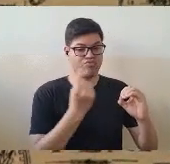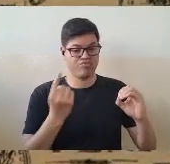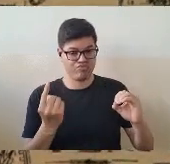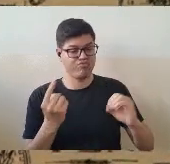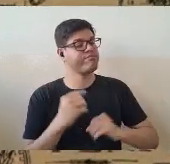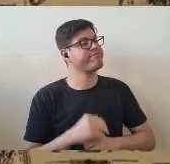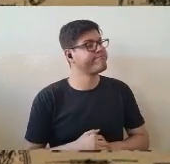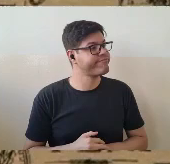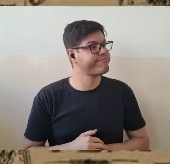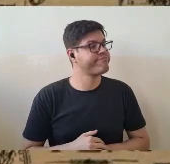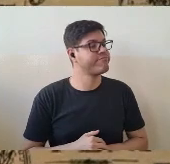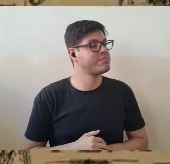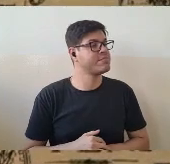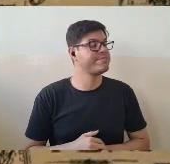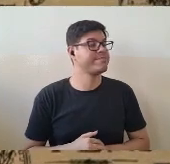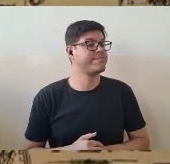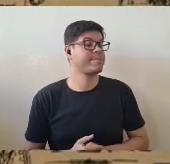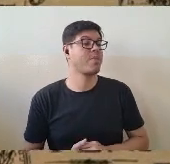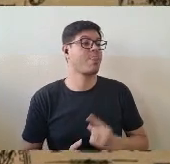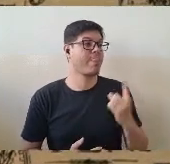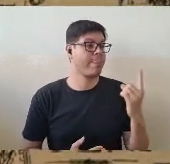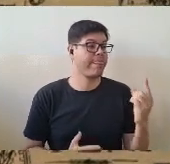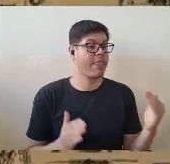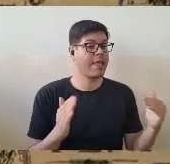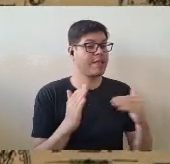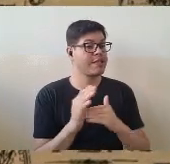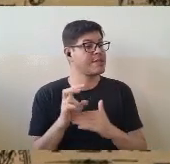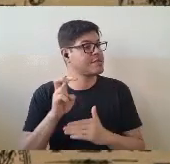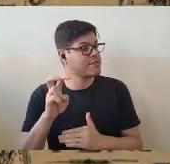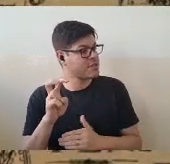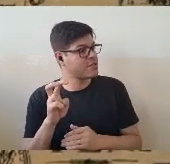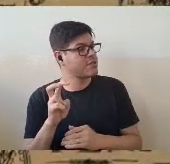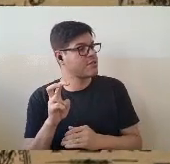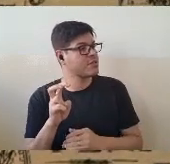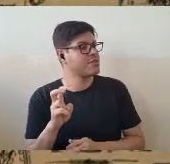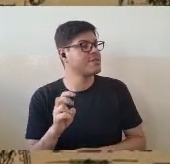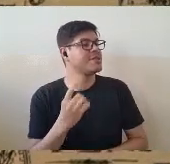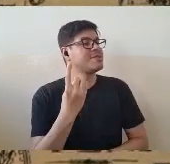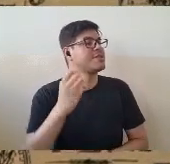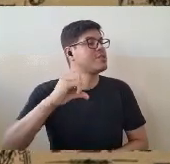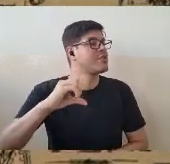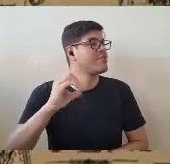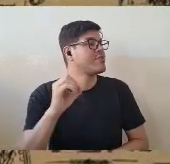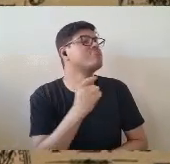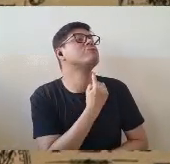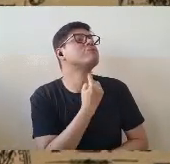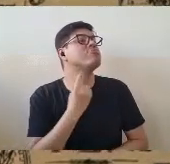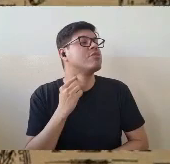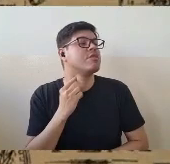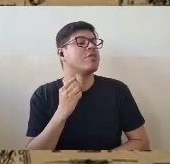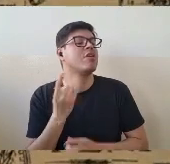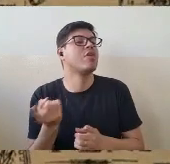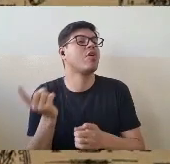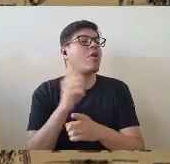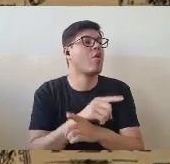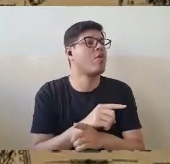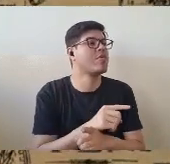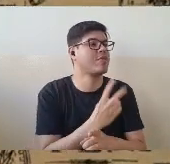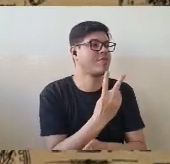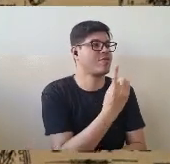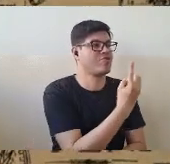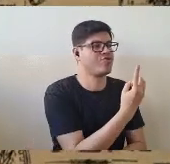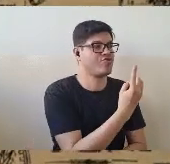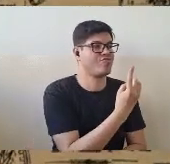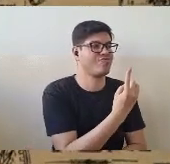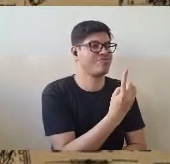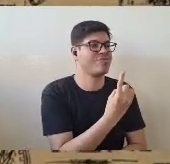De 1 até 5 anos, tivemos 190 óbitos contra 21 pela influenza. Só para você